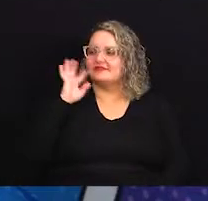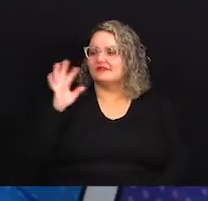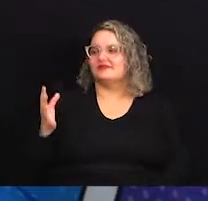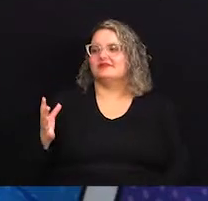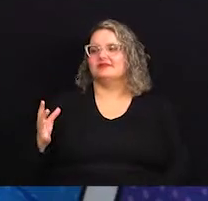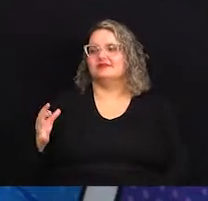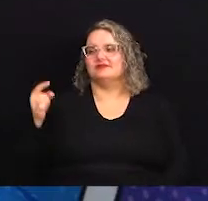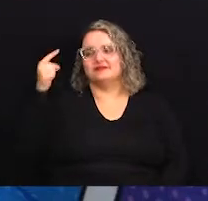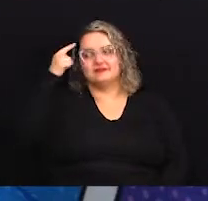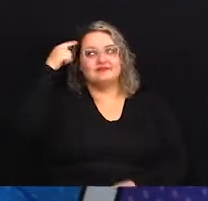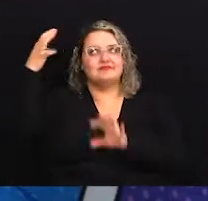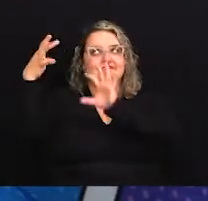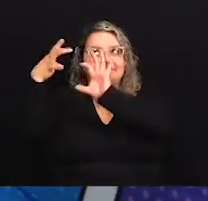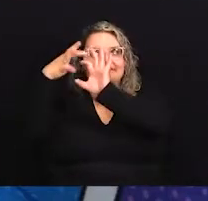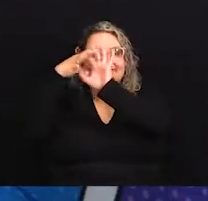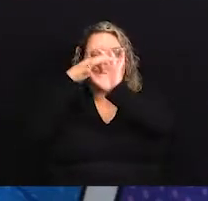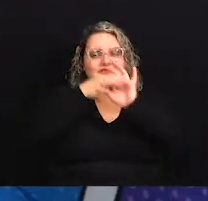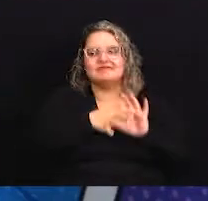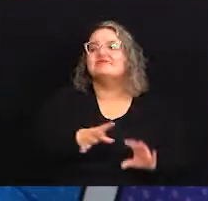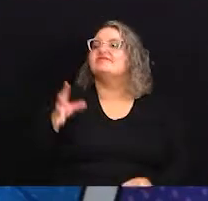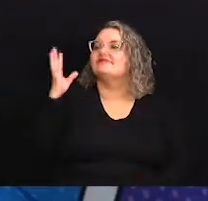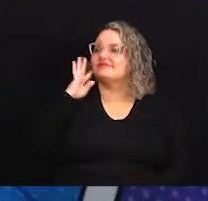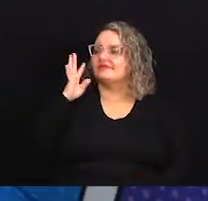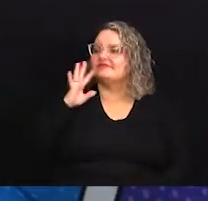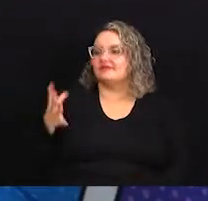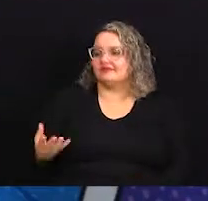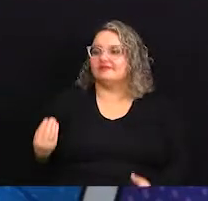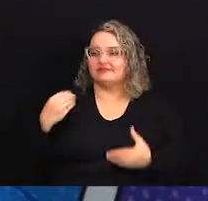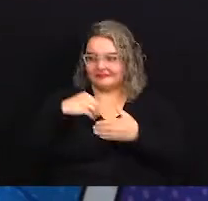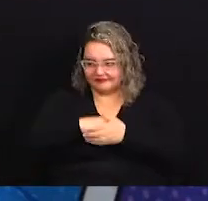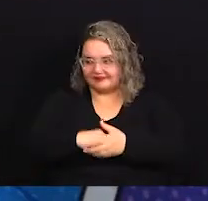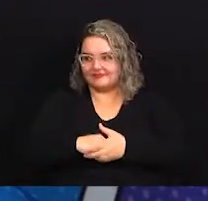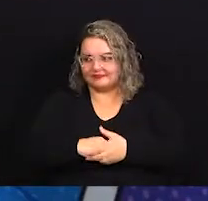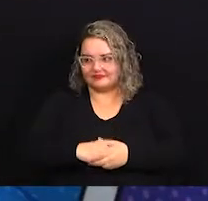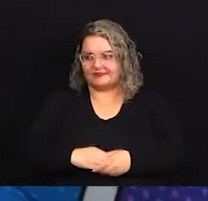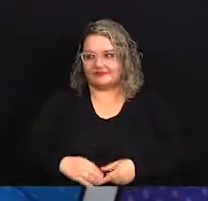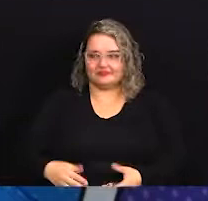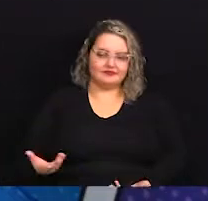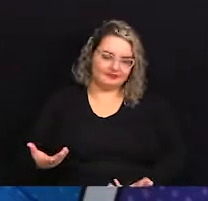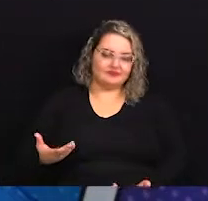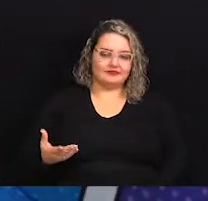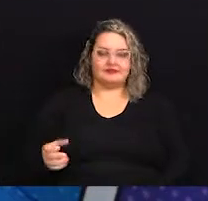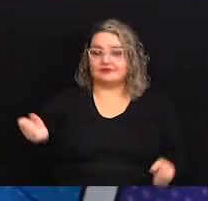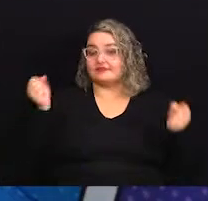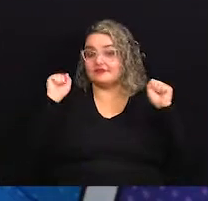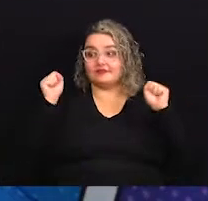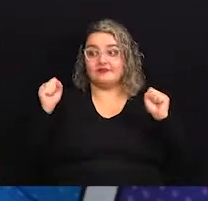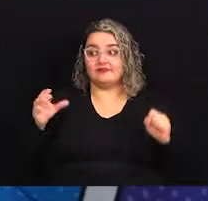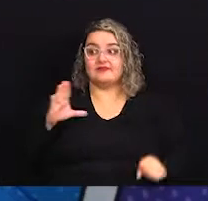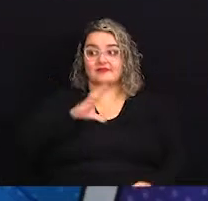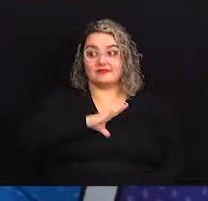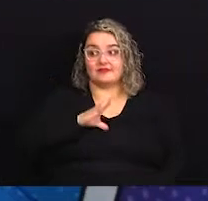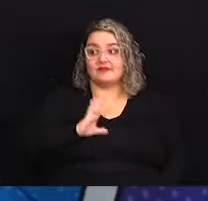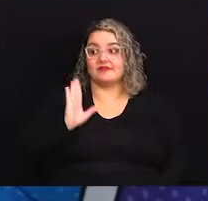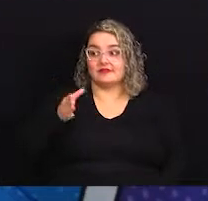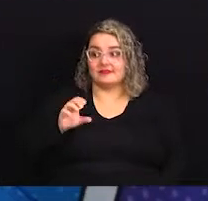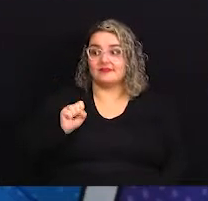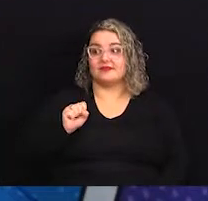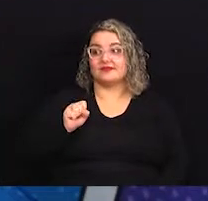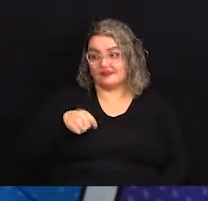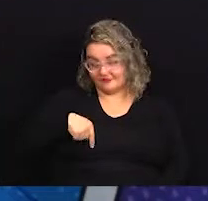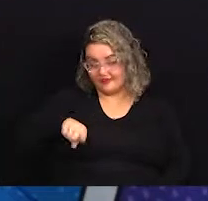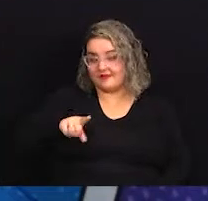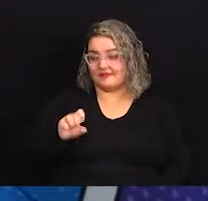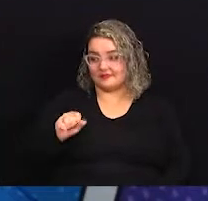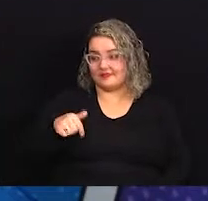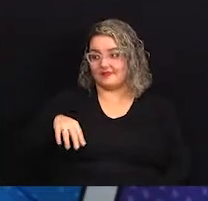fazer essas associações, né? Muito legal, eu sou do interior, eu morei muito tempo no interior e eu adoro essas cidades. Eu até já fui para Santa Rita